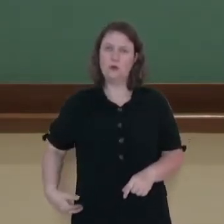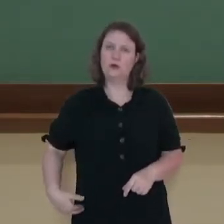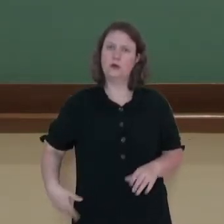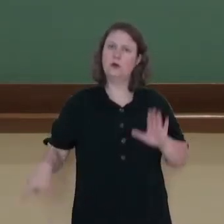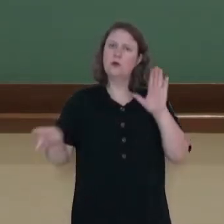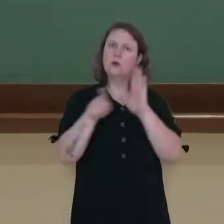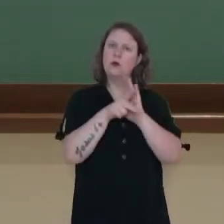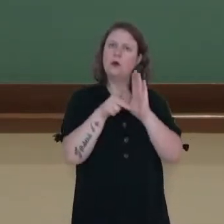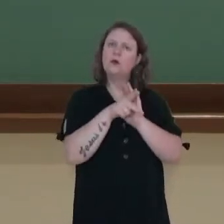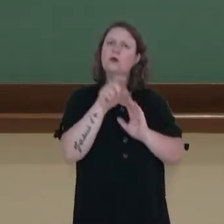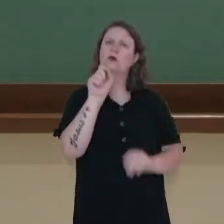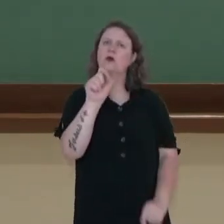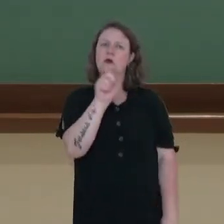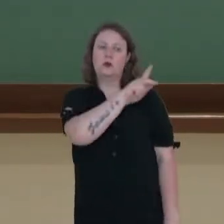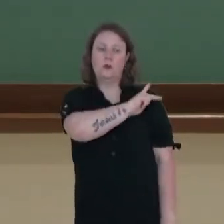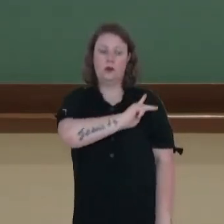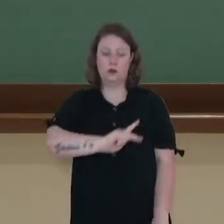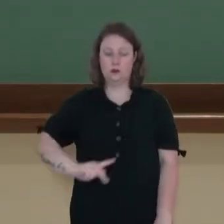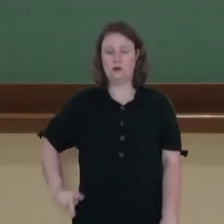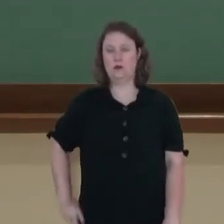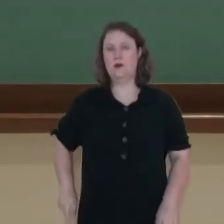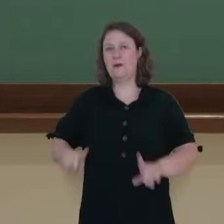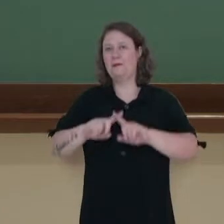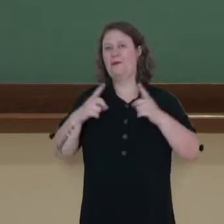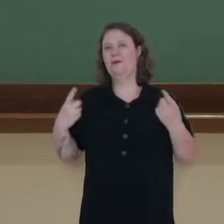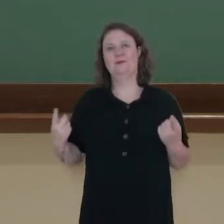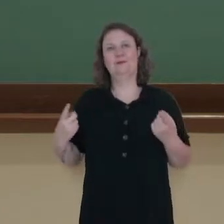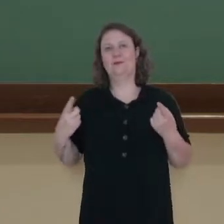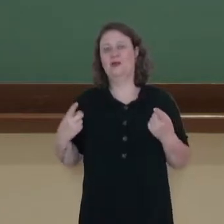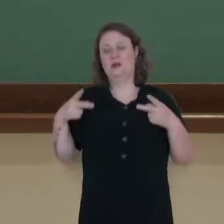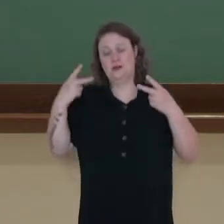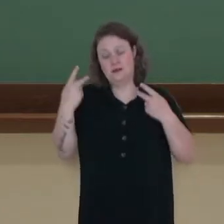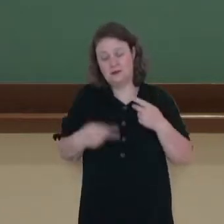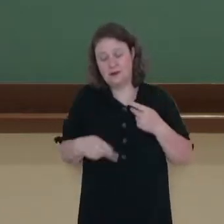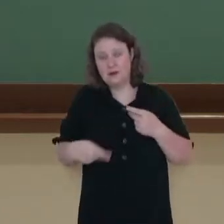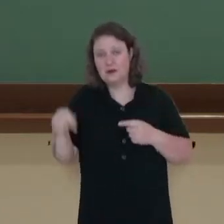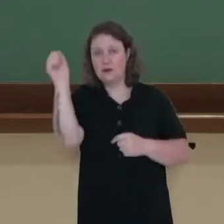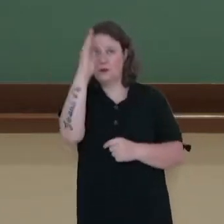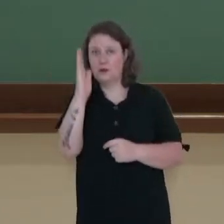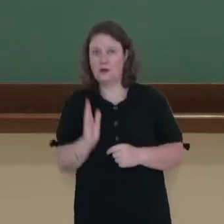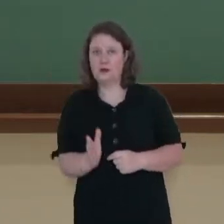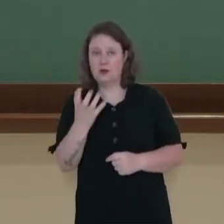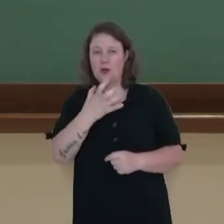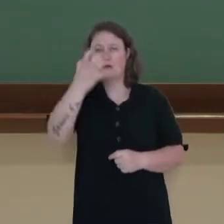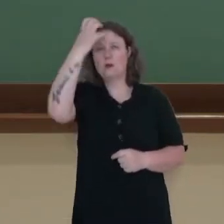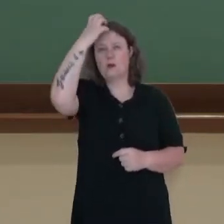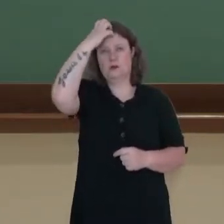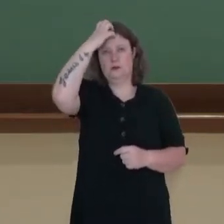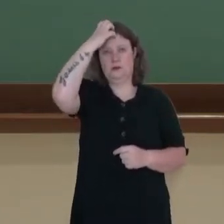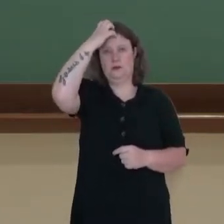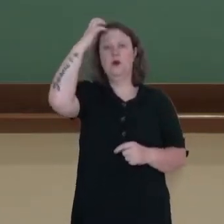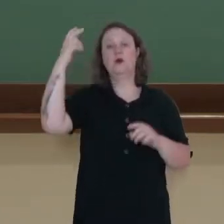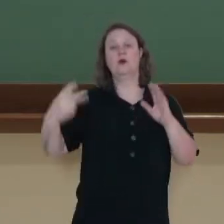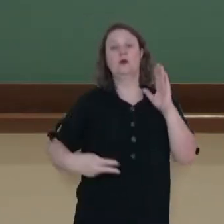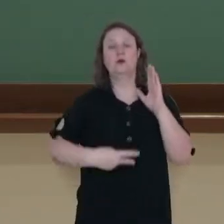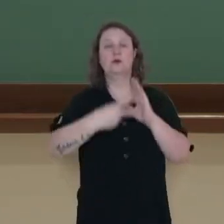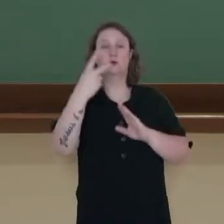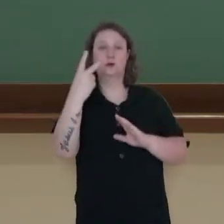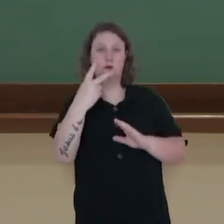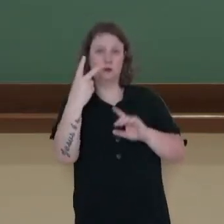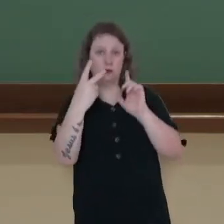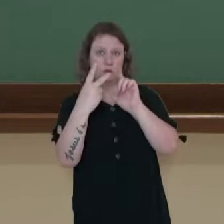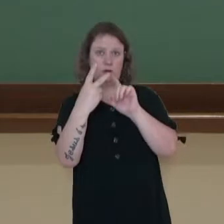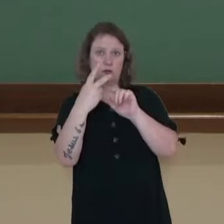Brasil mantém a monarquia. O primeiro governo, o governo de Dom Pedro I, o segundo governo imperial no